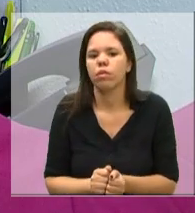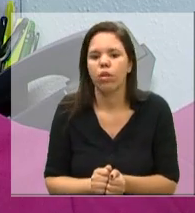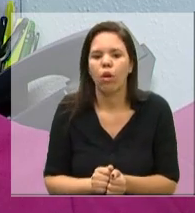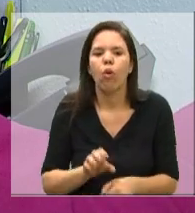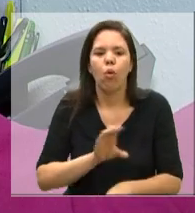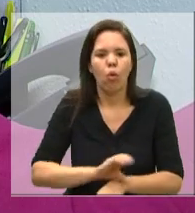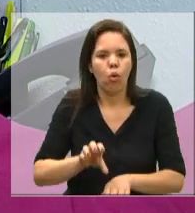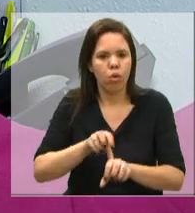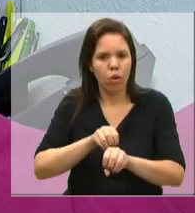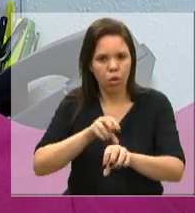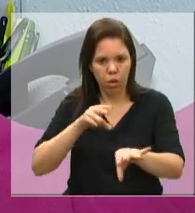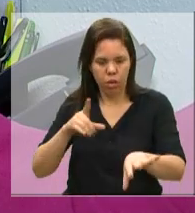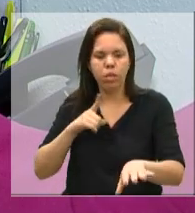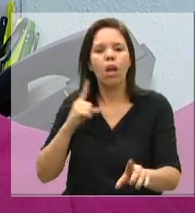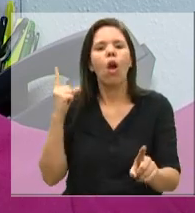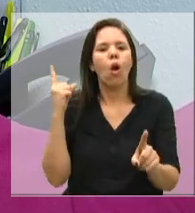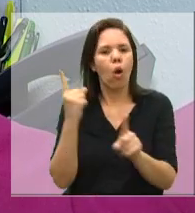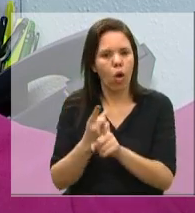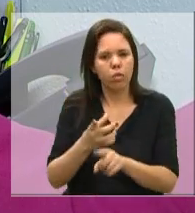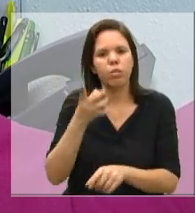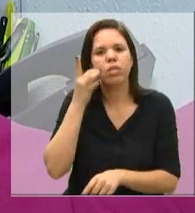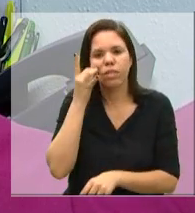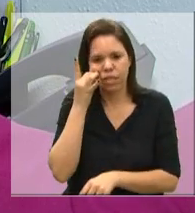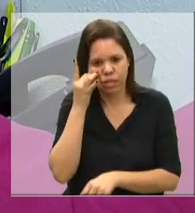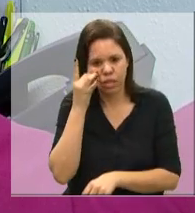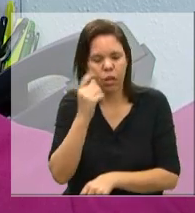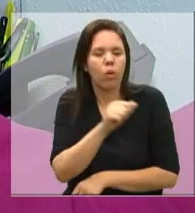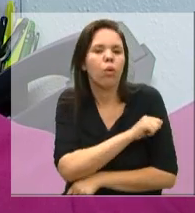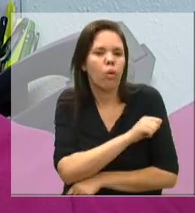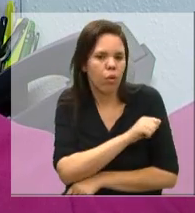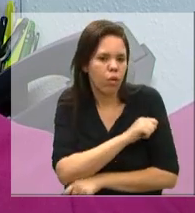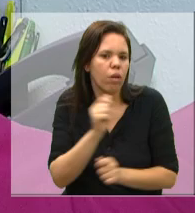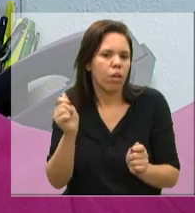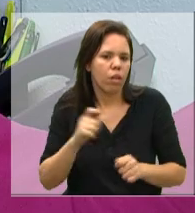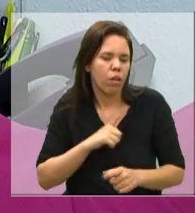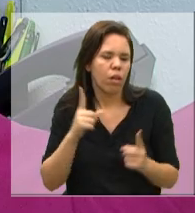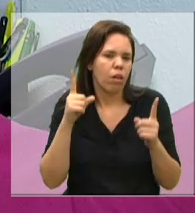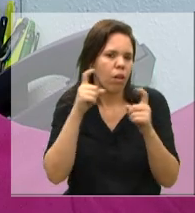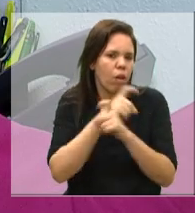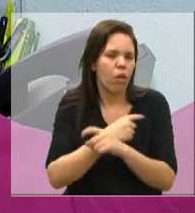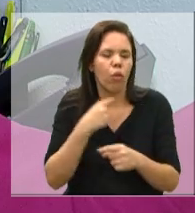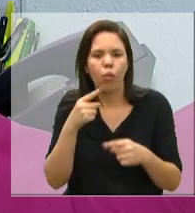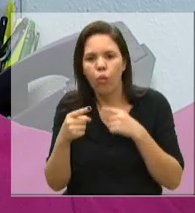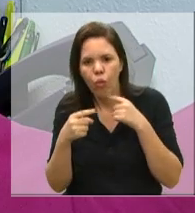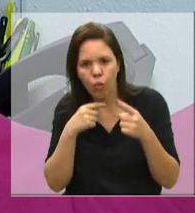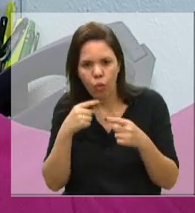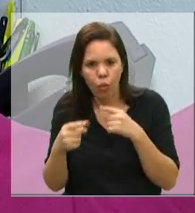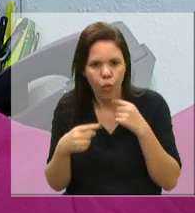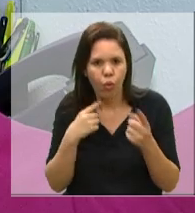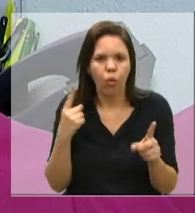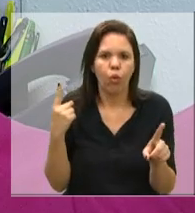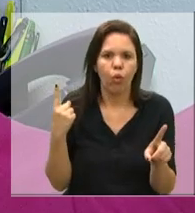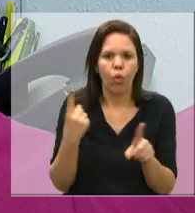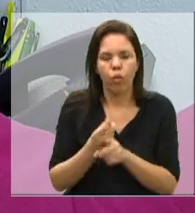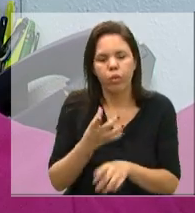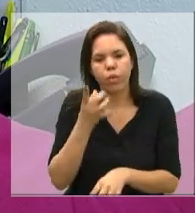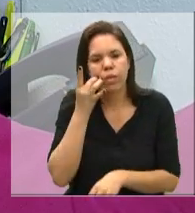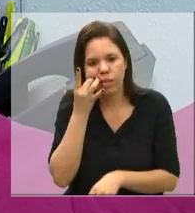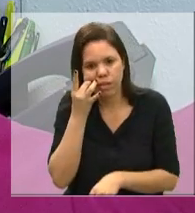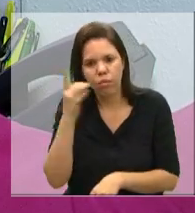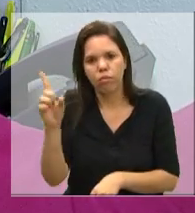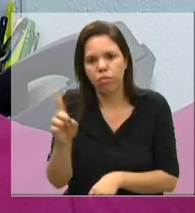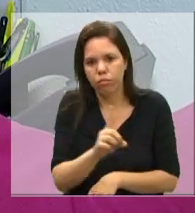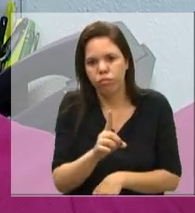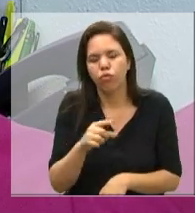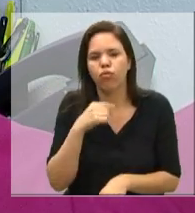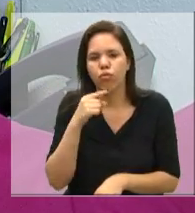temos o encontro presencial, semanal. Então, o aluno tendo a dificuldade, dúvida, ele conta com esse encontro presencial, que ele vem para